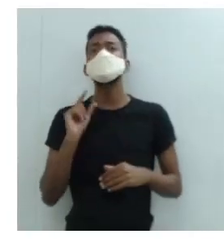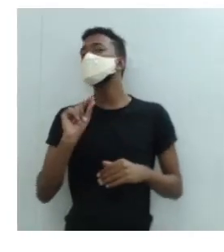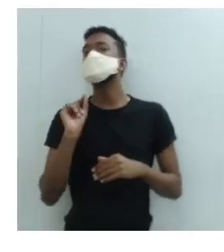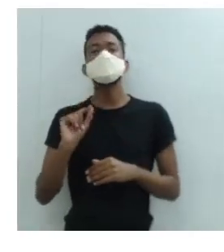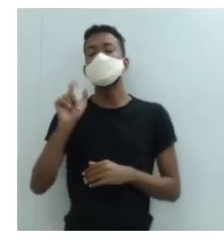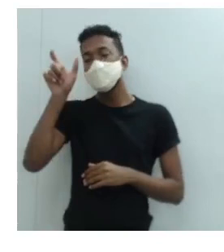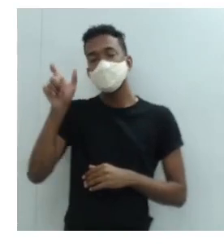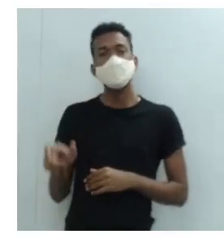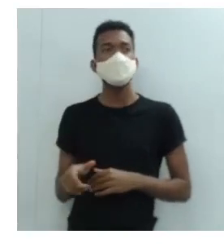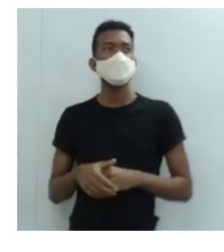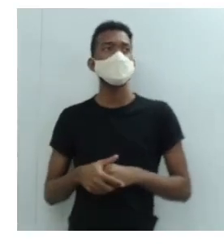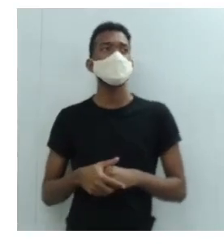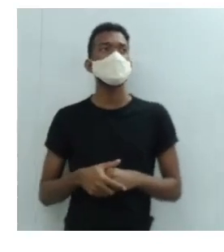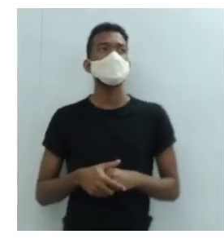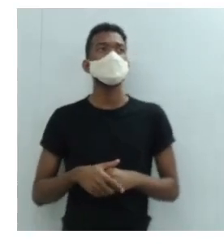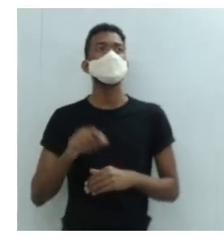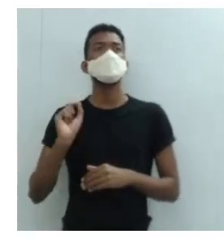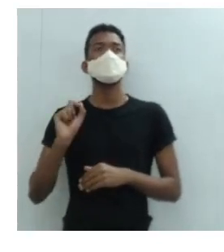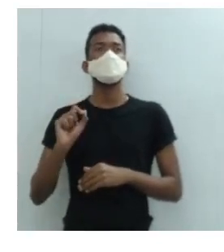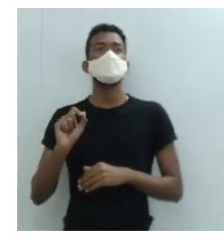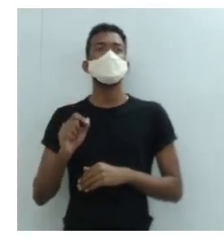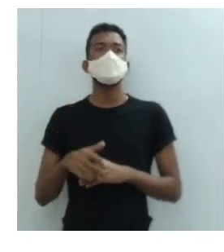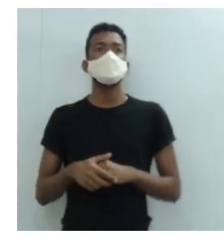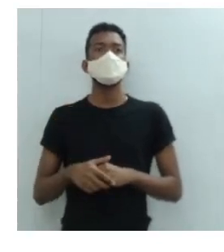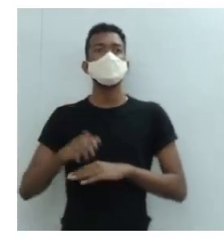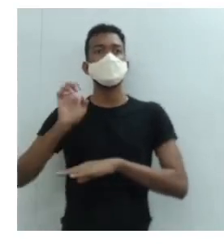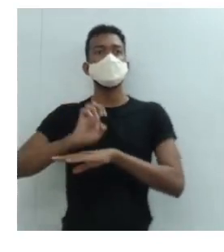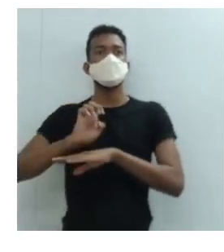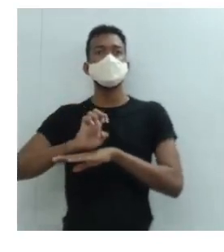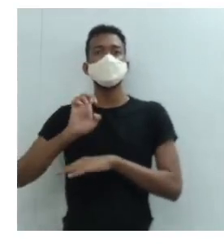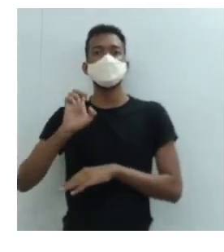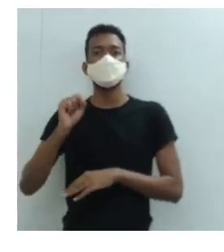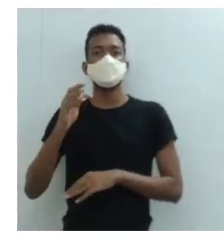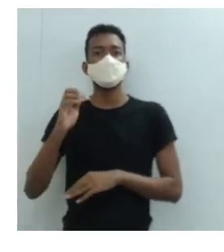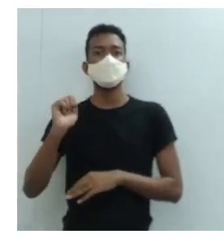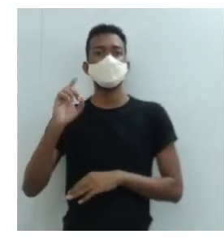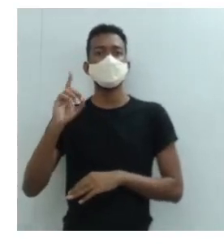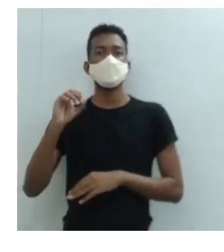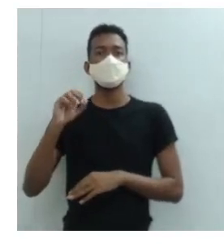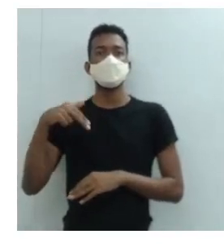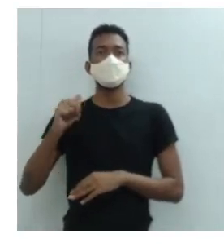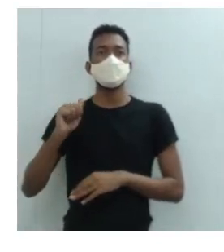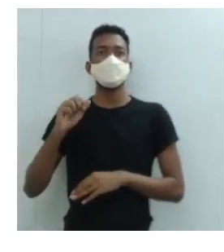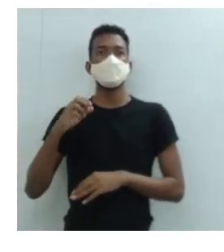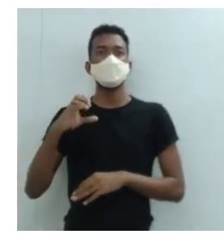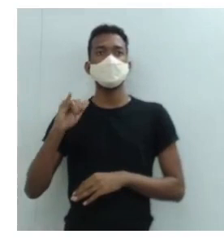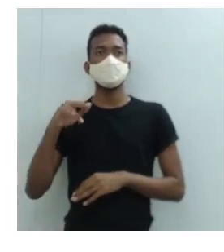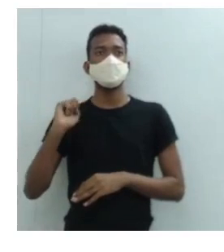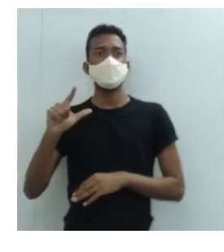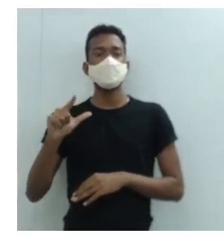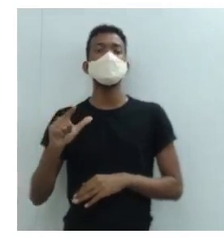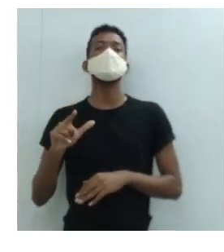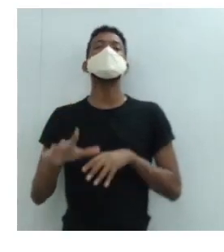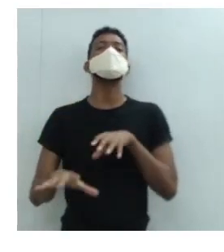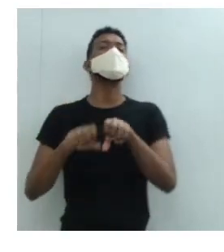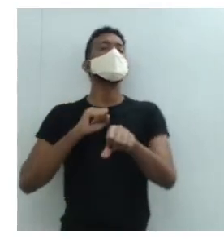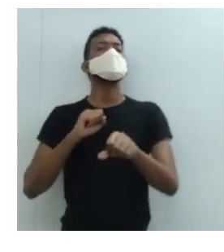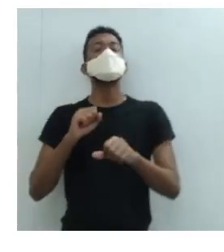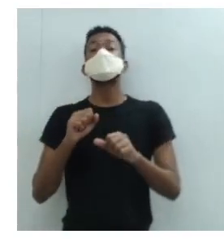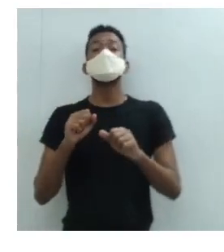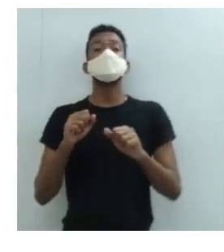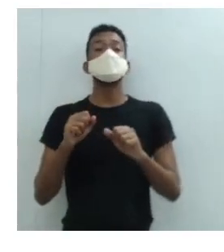foi o Estado Nacional? Então, a formação dos Estados Nacionais, não é